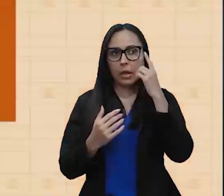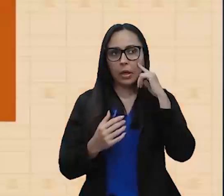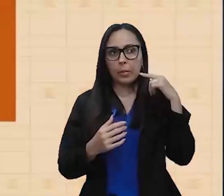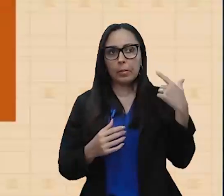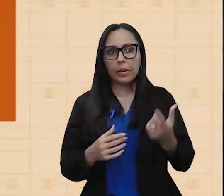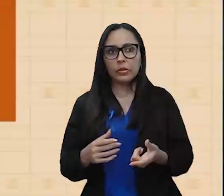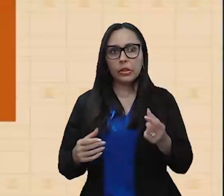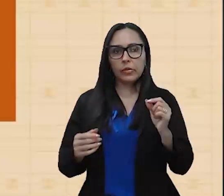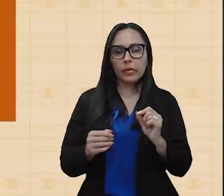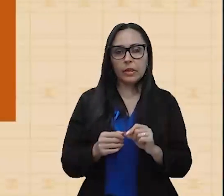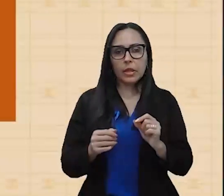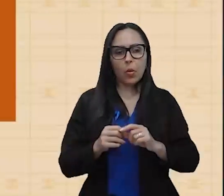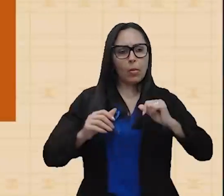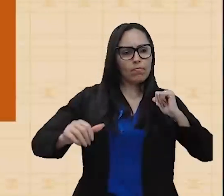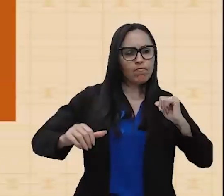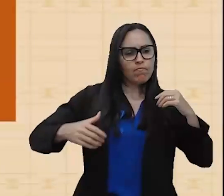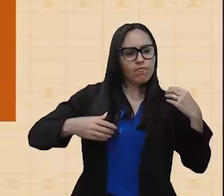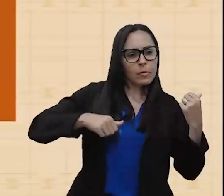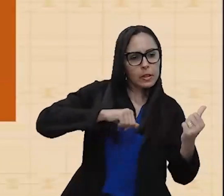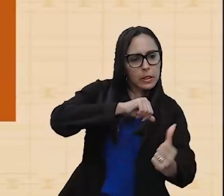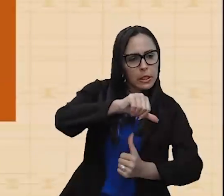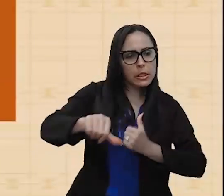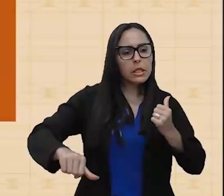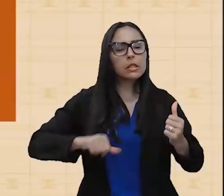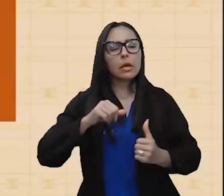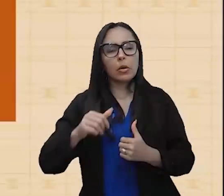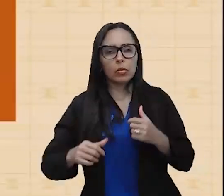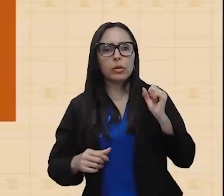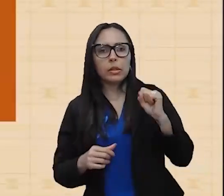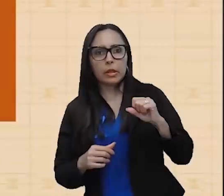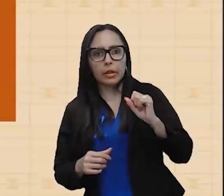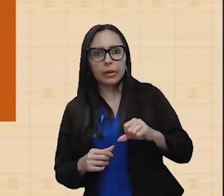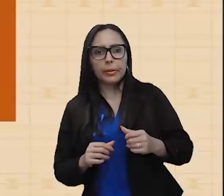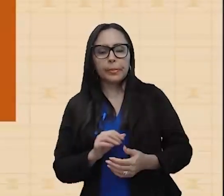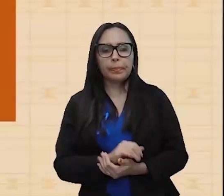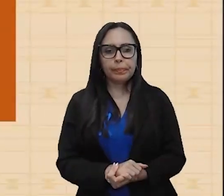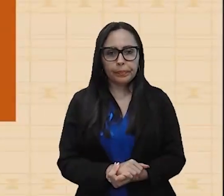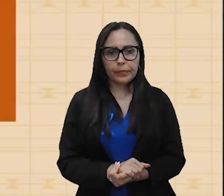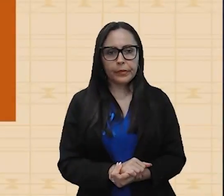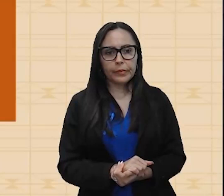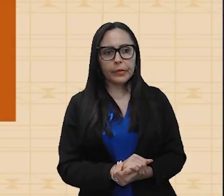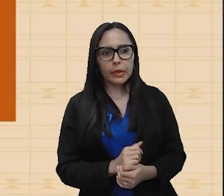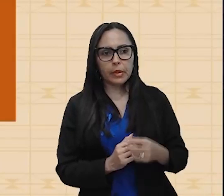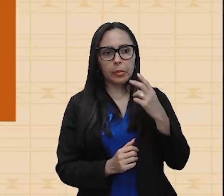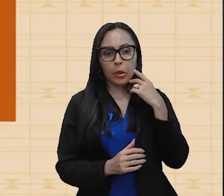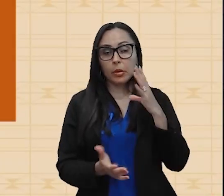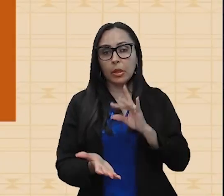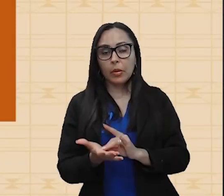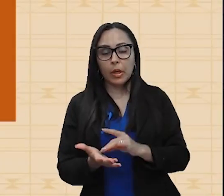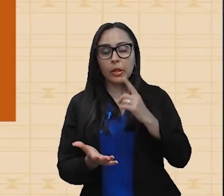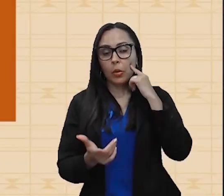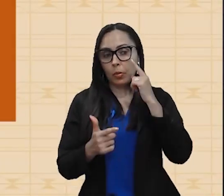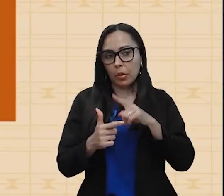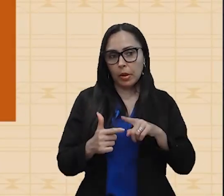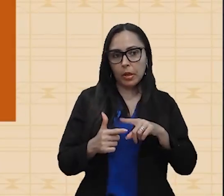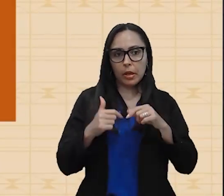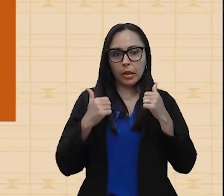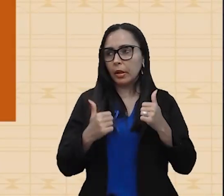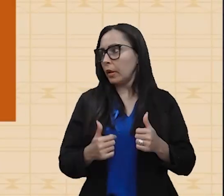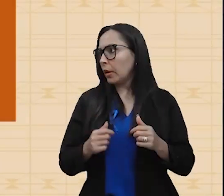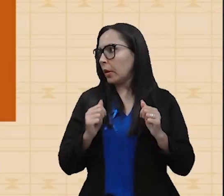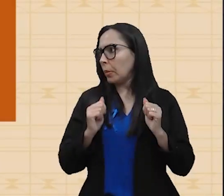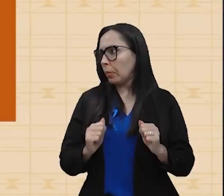fazer uma certa transição de unidade de medida diante de uma questão, diante de um problema, tá certo? Então eu posso